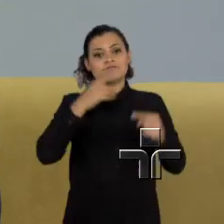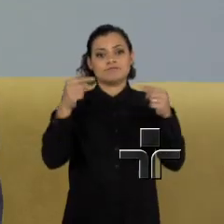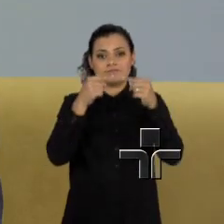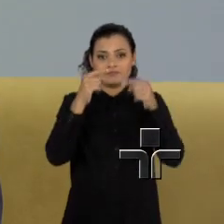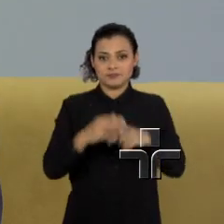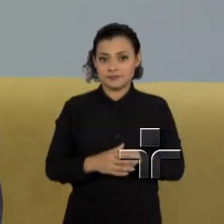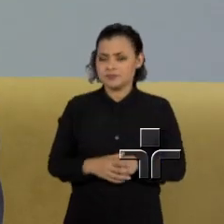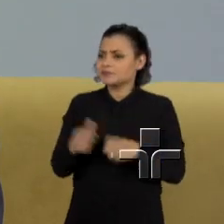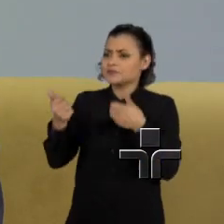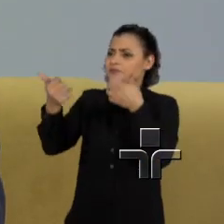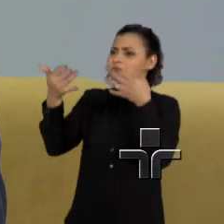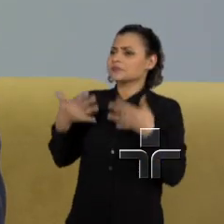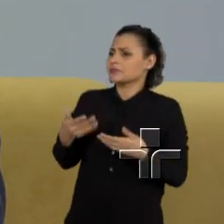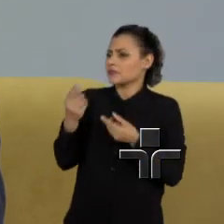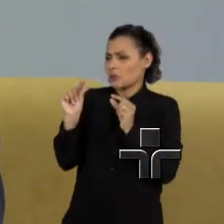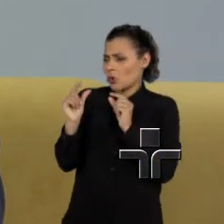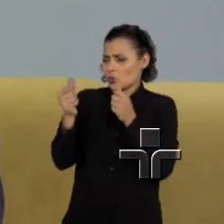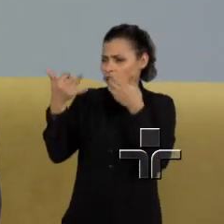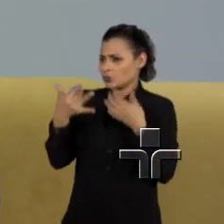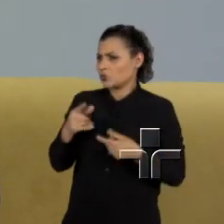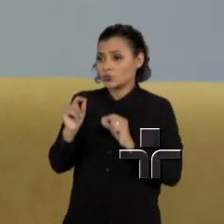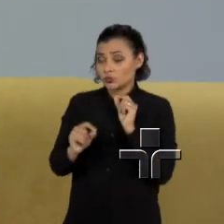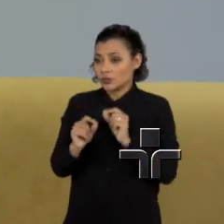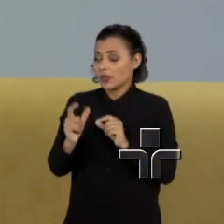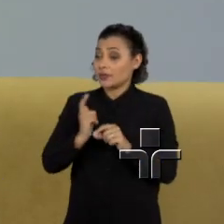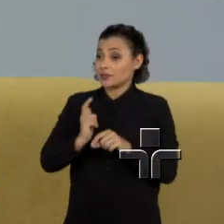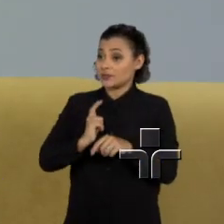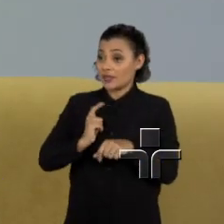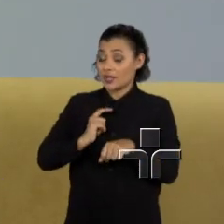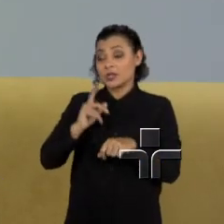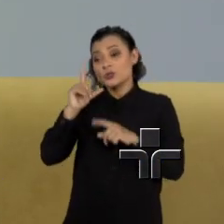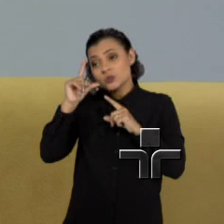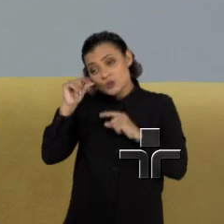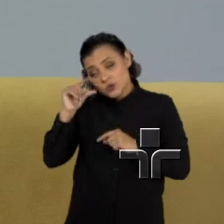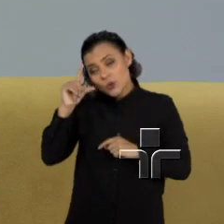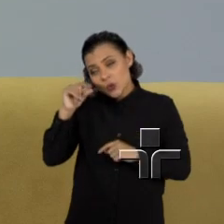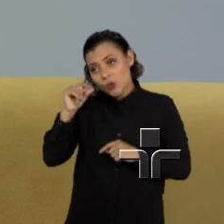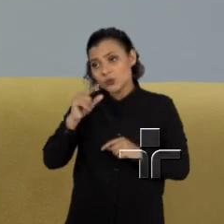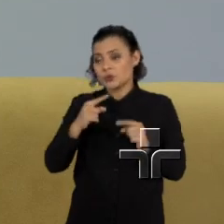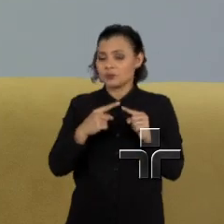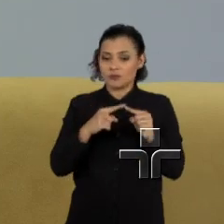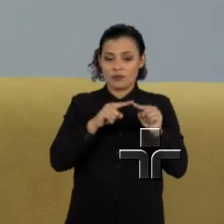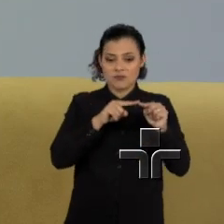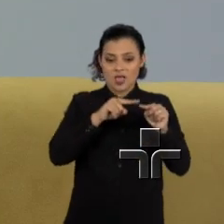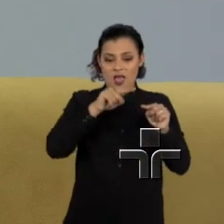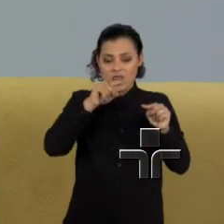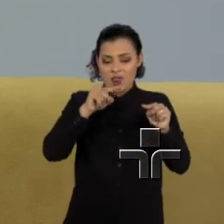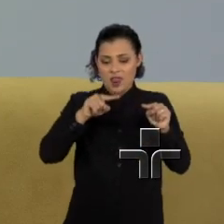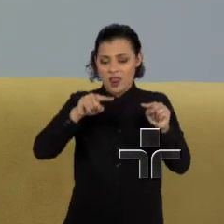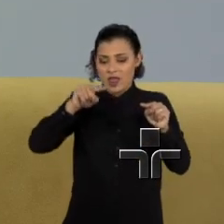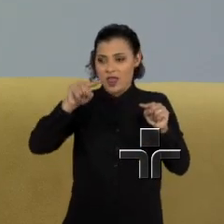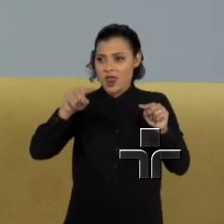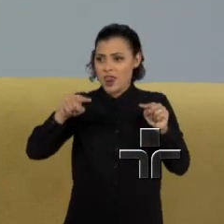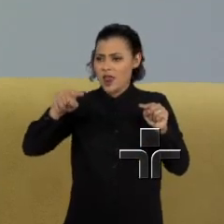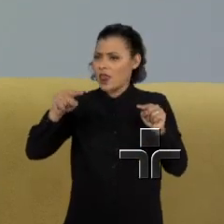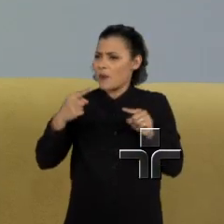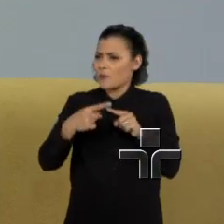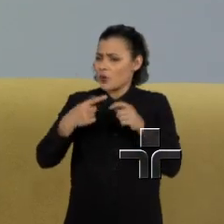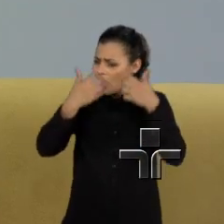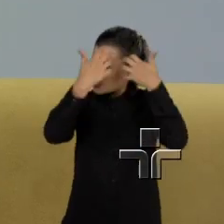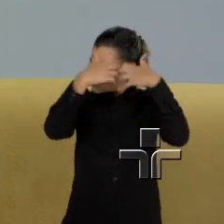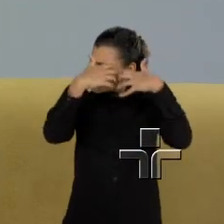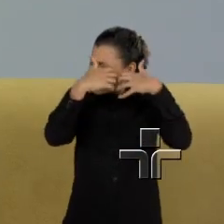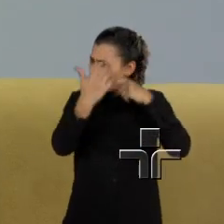explica um pouquinho para a gente esses ciclos do sono e o que eles fazem, o que eles promovem no cérebro,